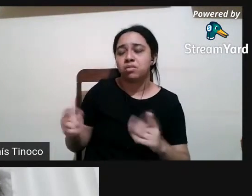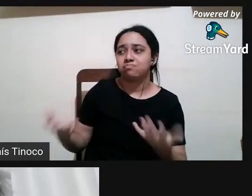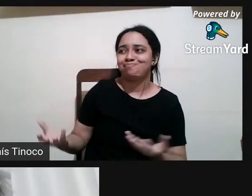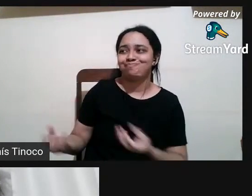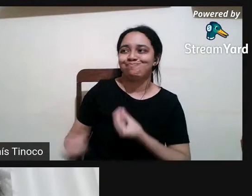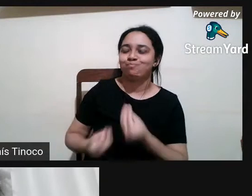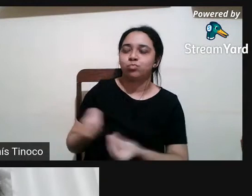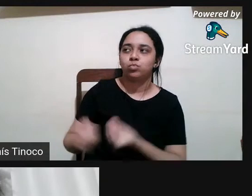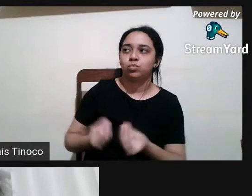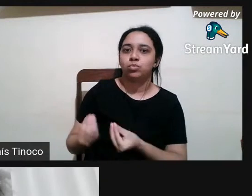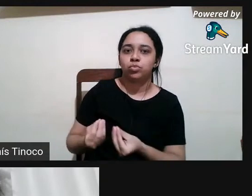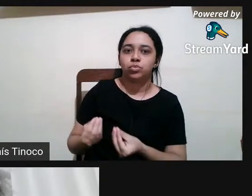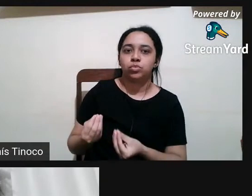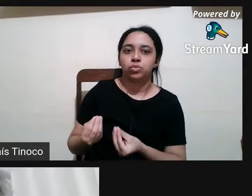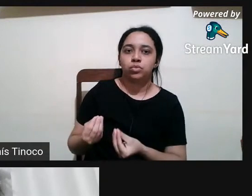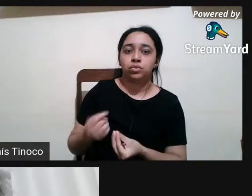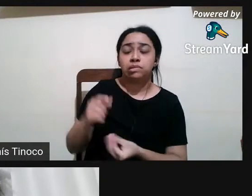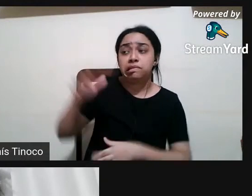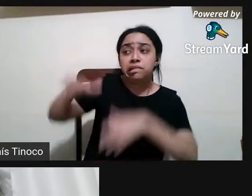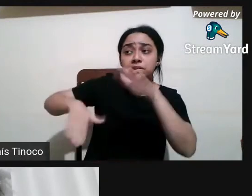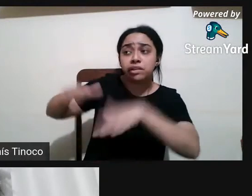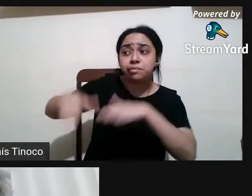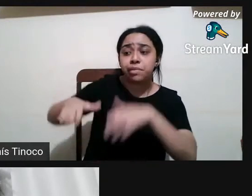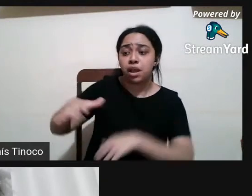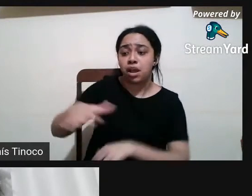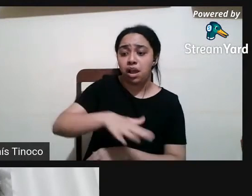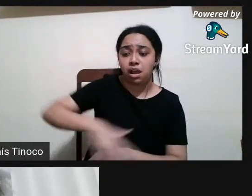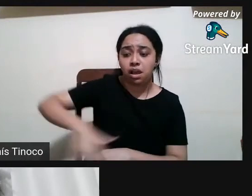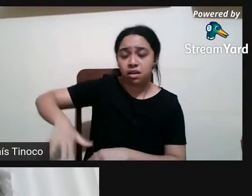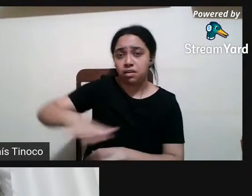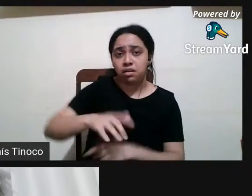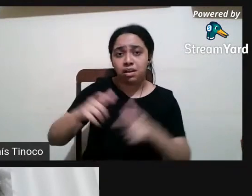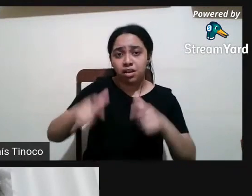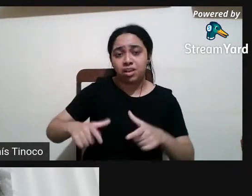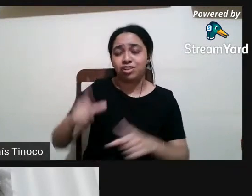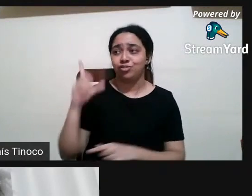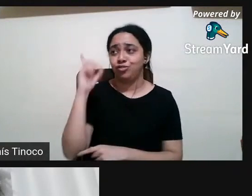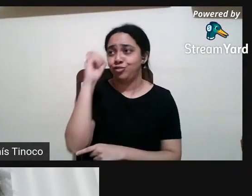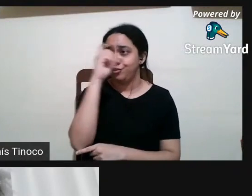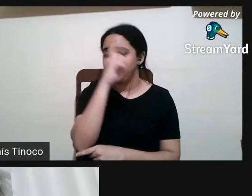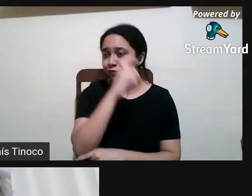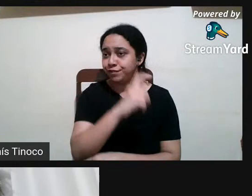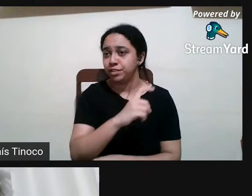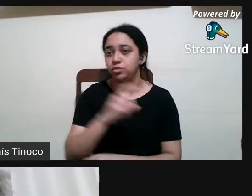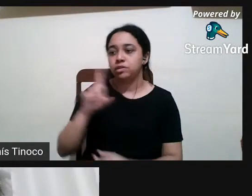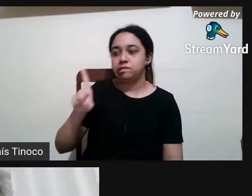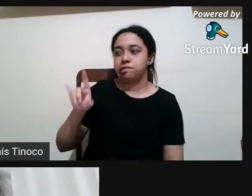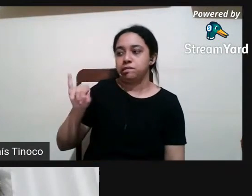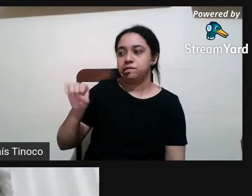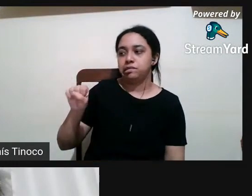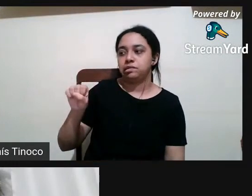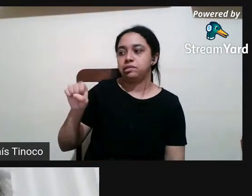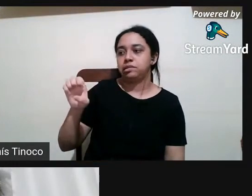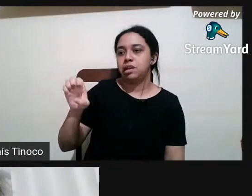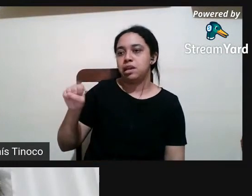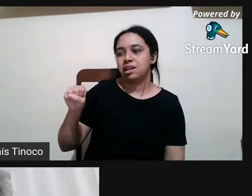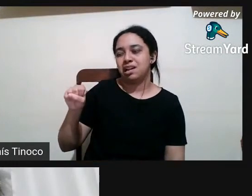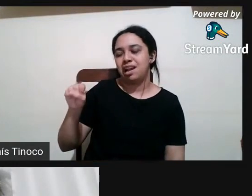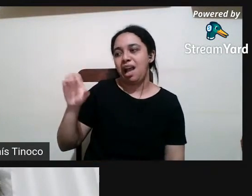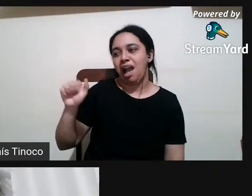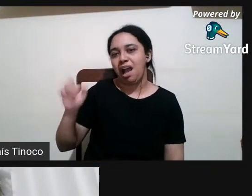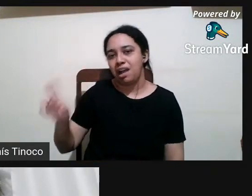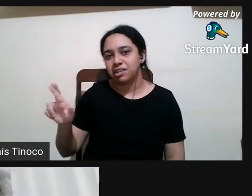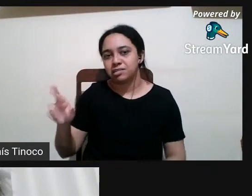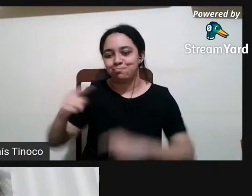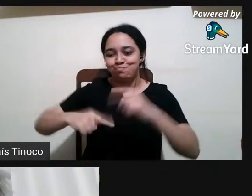subamostrando, porque vai depender da área, vai ser muito complexo você dissecar, né? Porque às vezes tem muito material particulado, tem muito